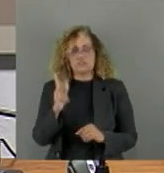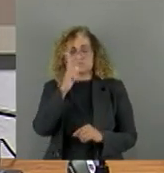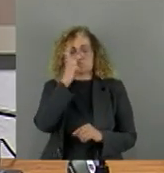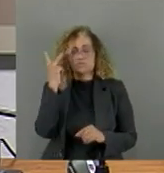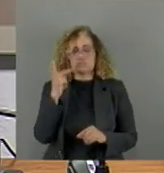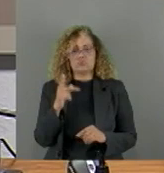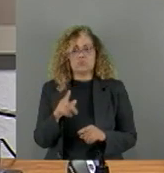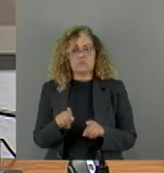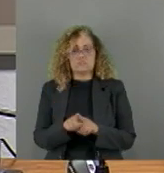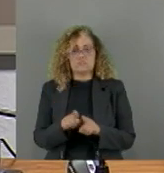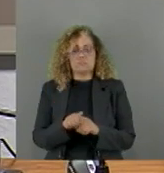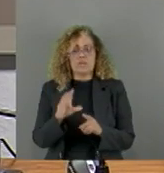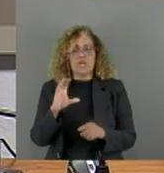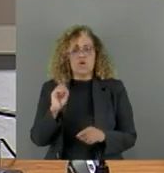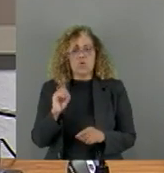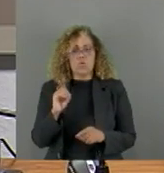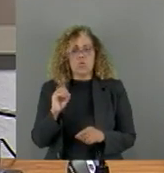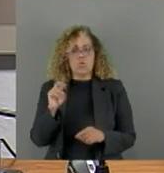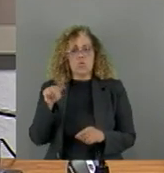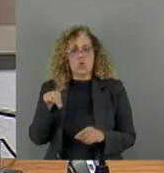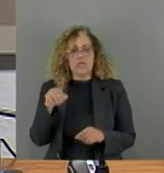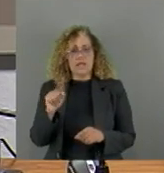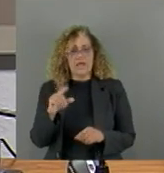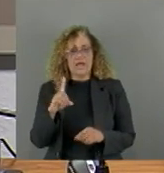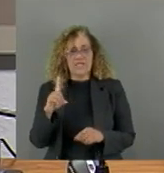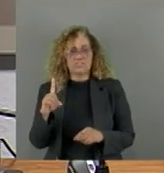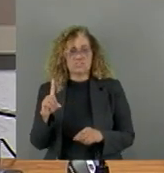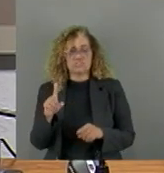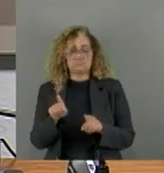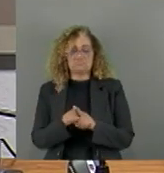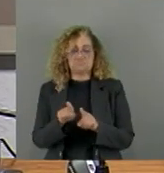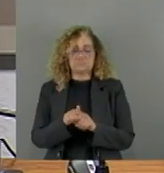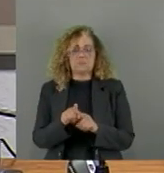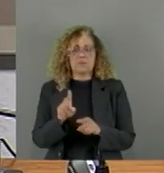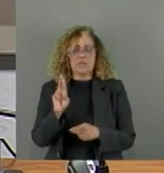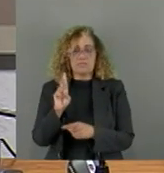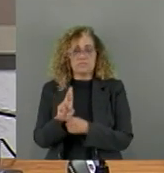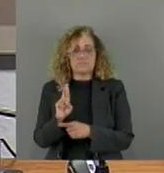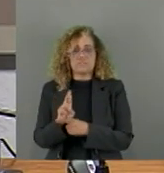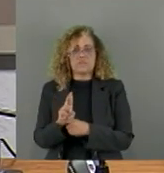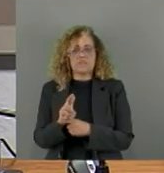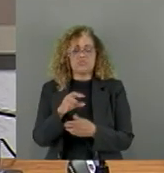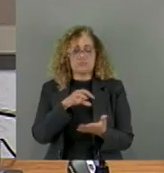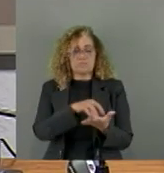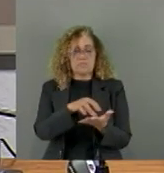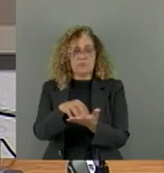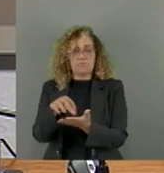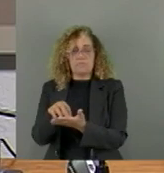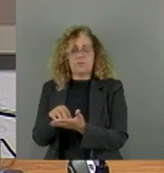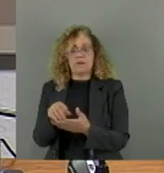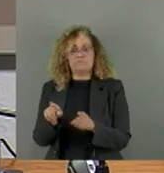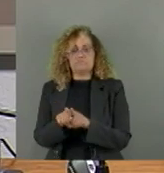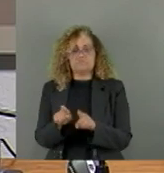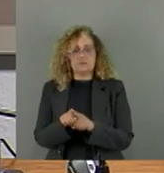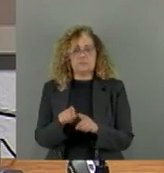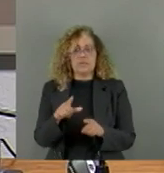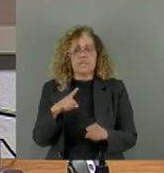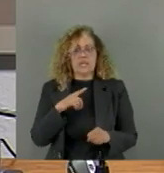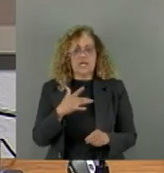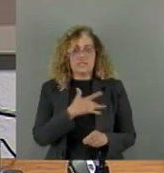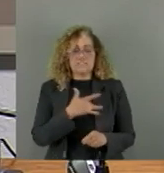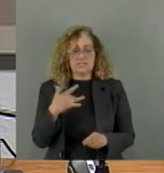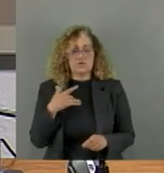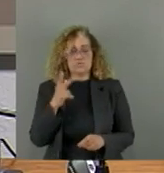Deficiência, CONAD; representante da Comissão Intersetorial de Atenção à Saúde das Pessoas